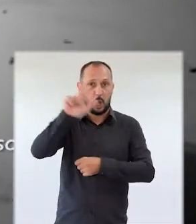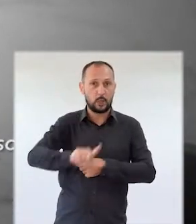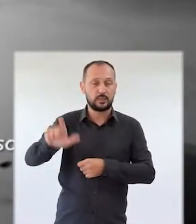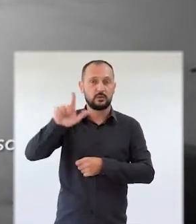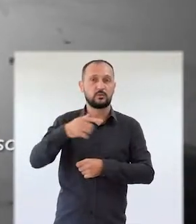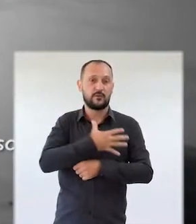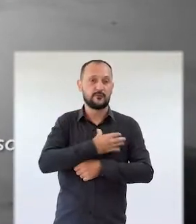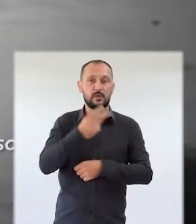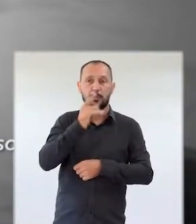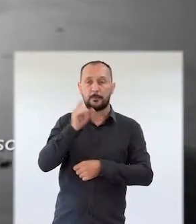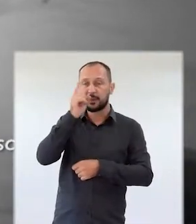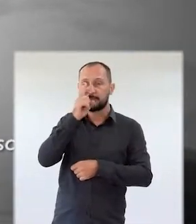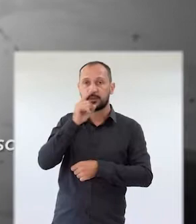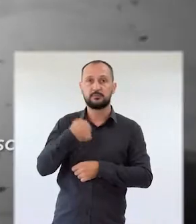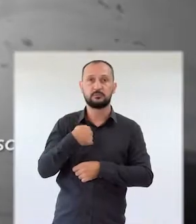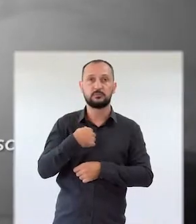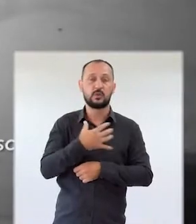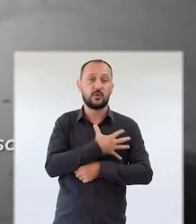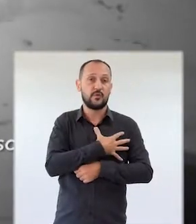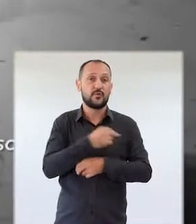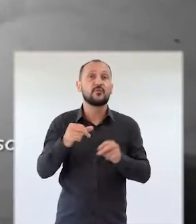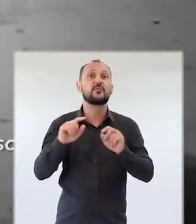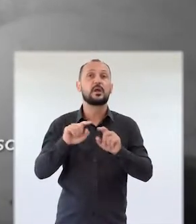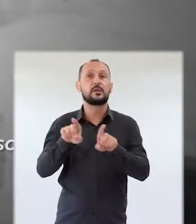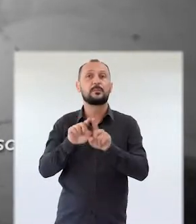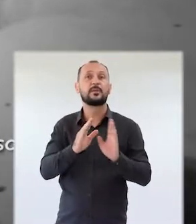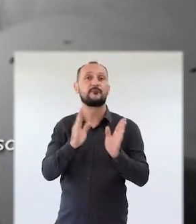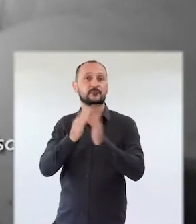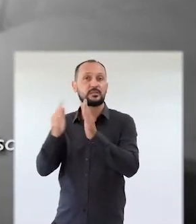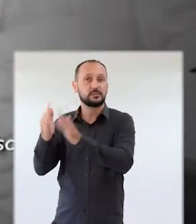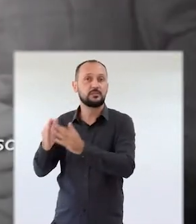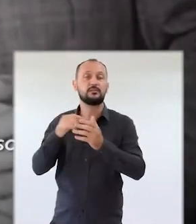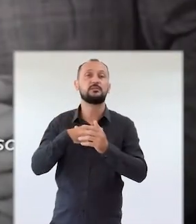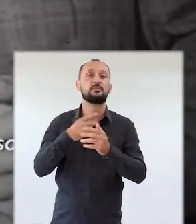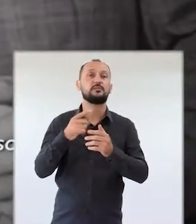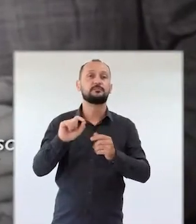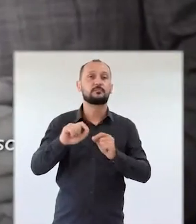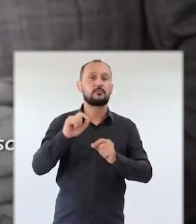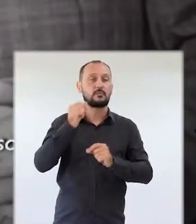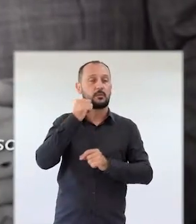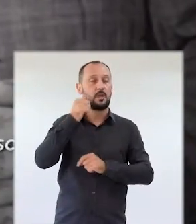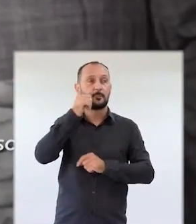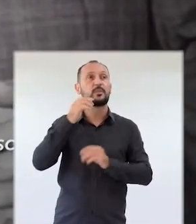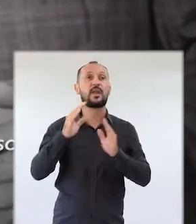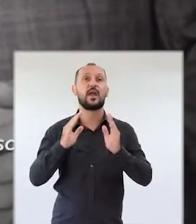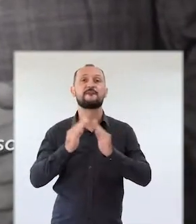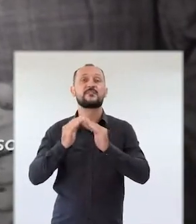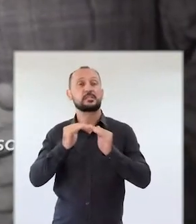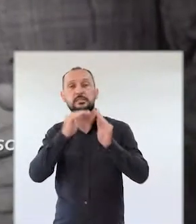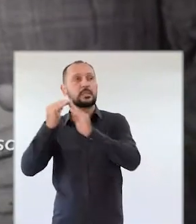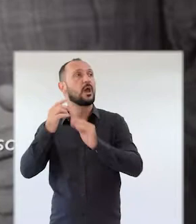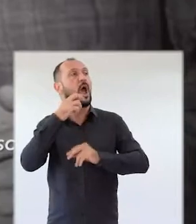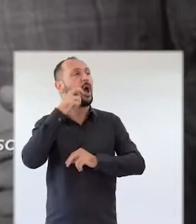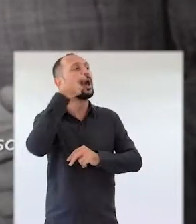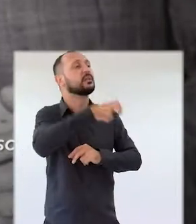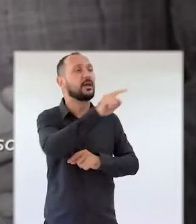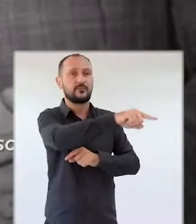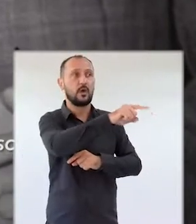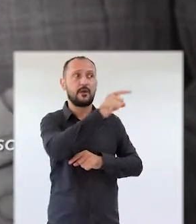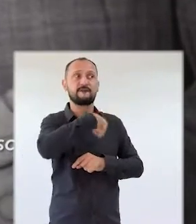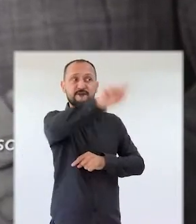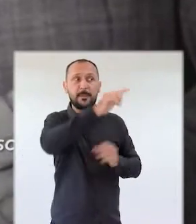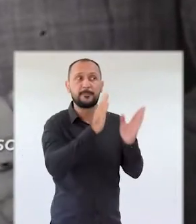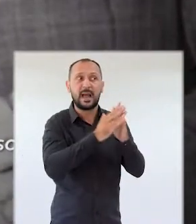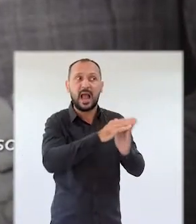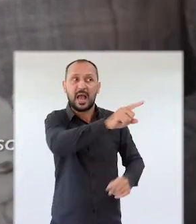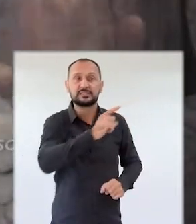do vizinho e da vizinha. Dona Aparecida põe a cabeça por cima do muro e diz assim: Mário Sérgio, vai para casa. O seu Albieri dizia: o que